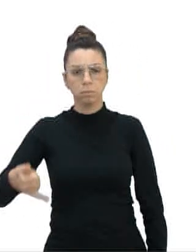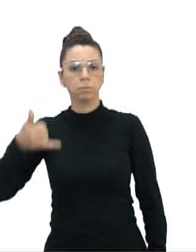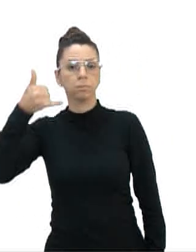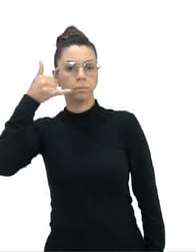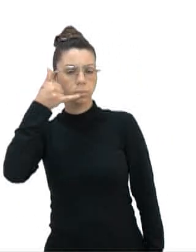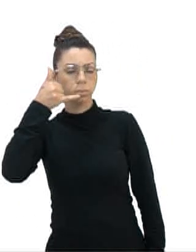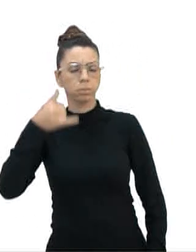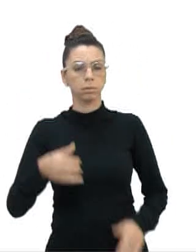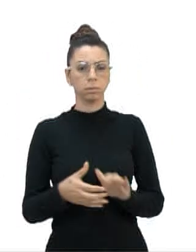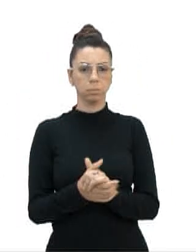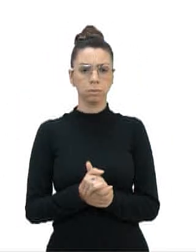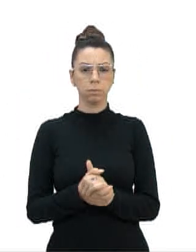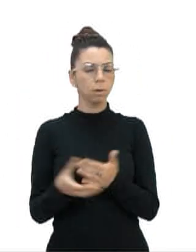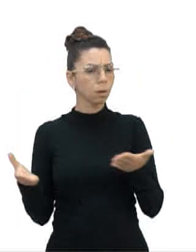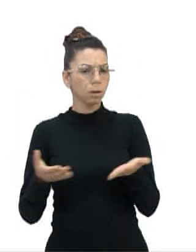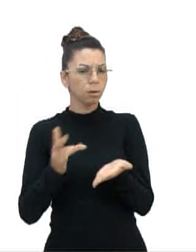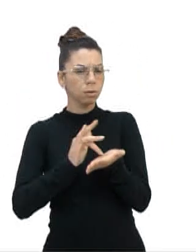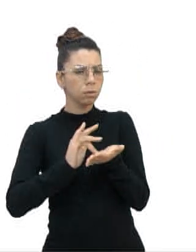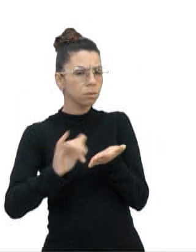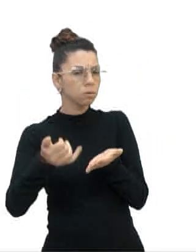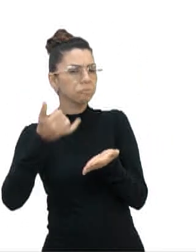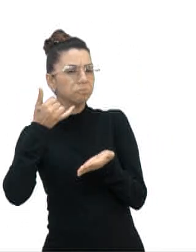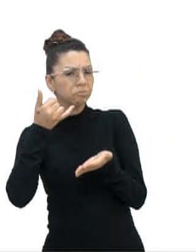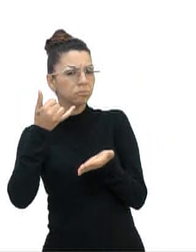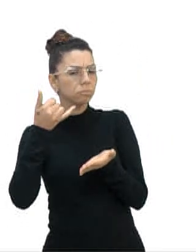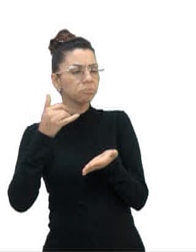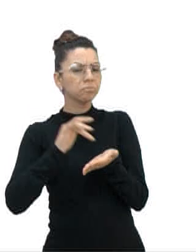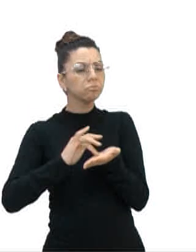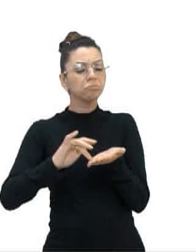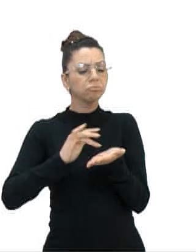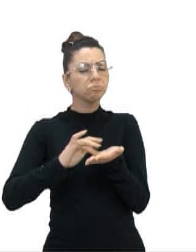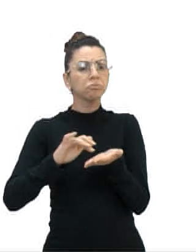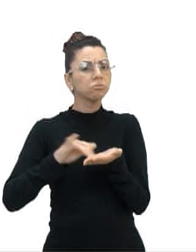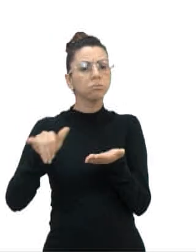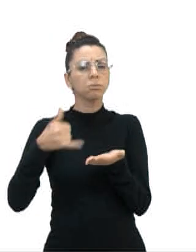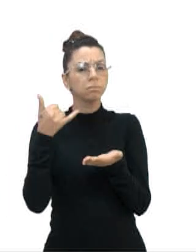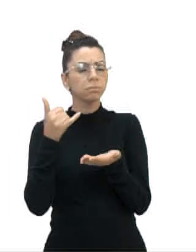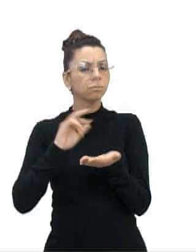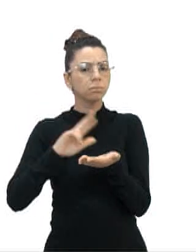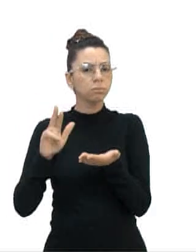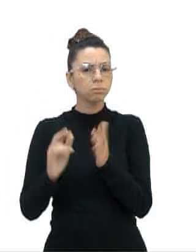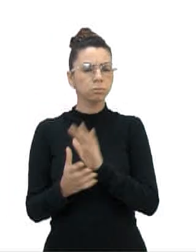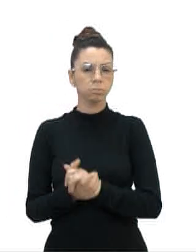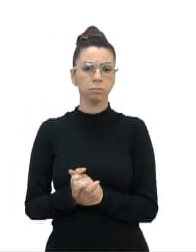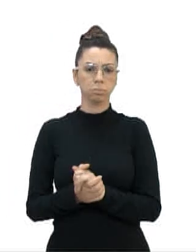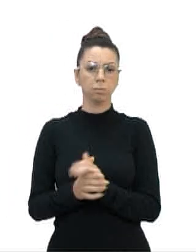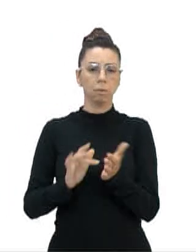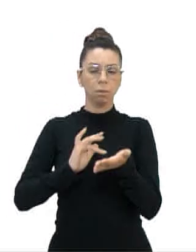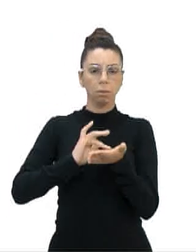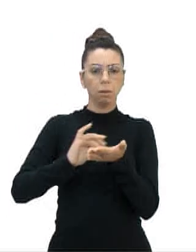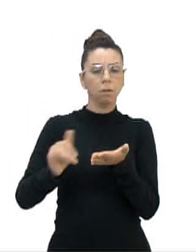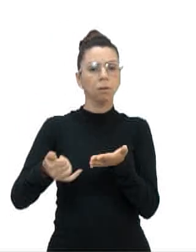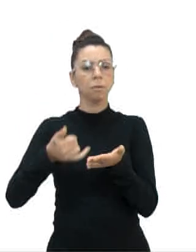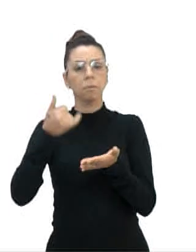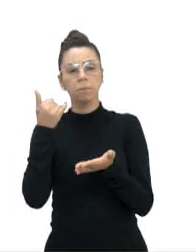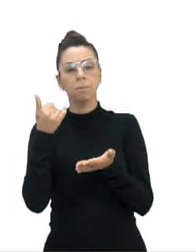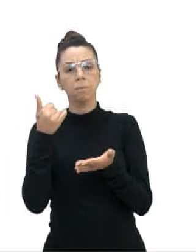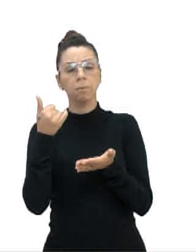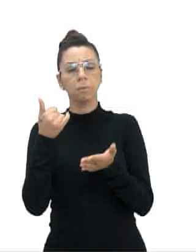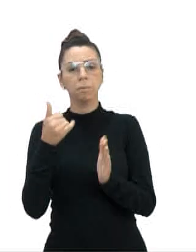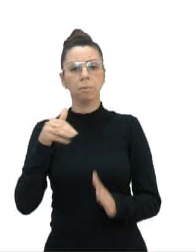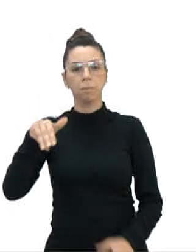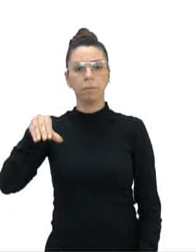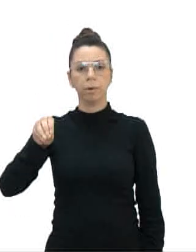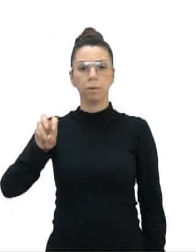né? Os nossos lares quase não tem mais aquele telefone fixo, é mais o celular. El teléfono móvel ou el celular,